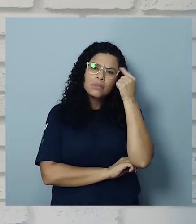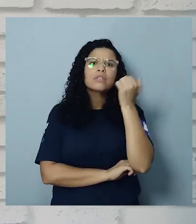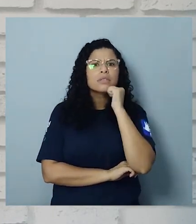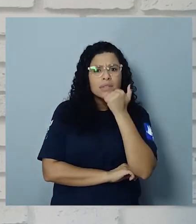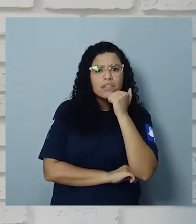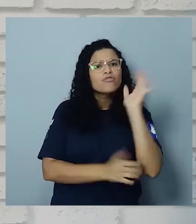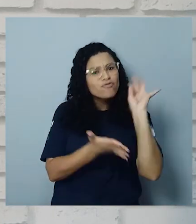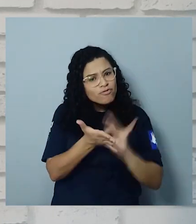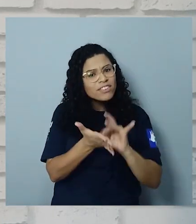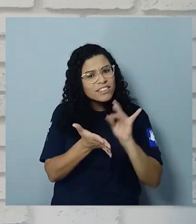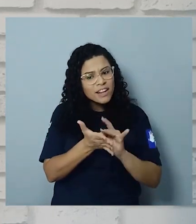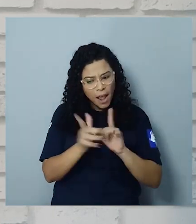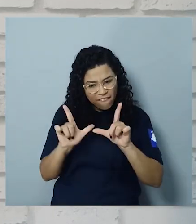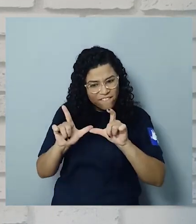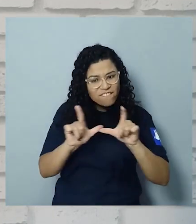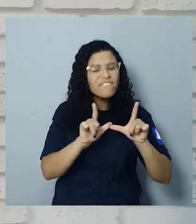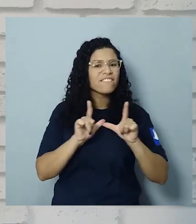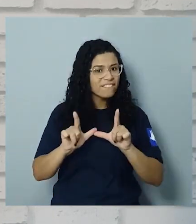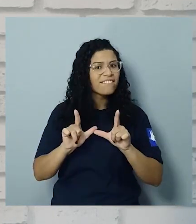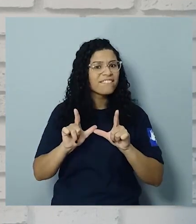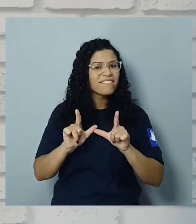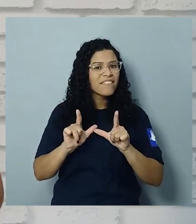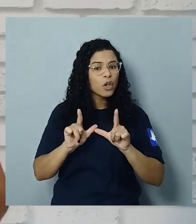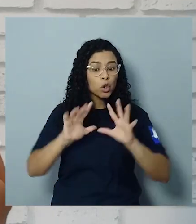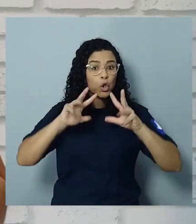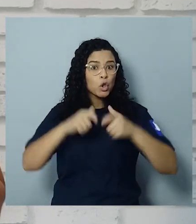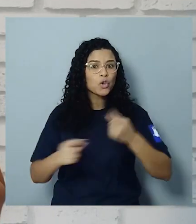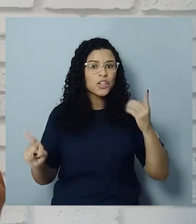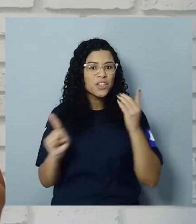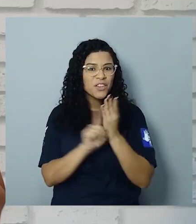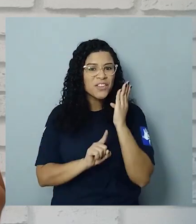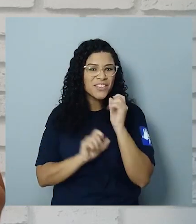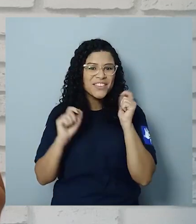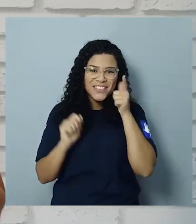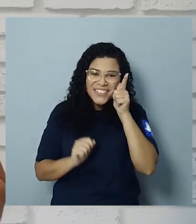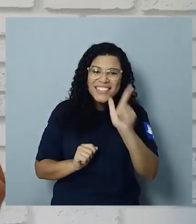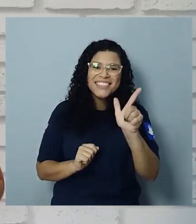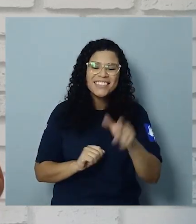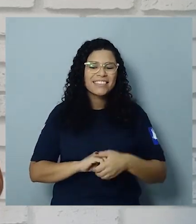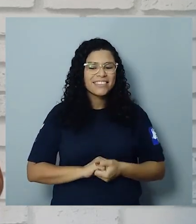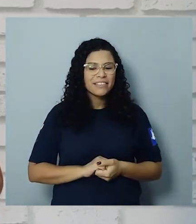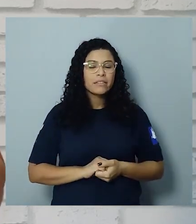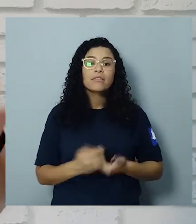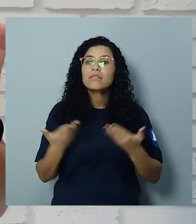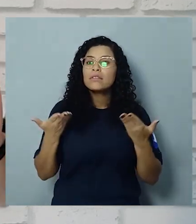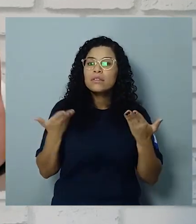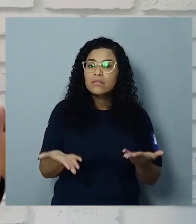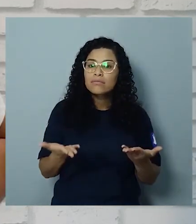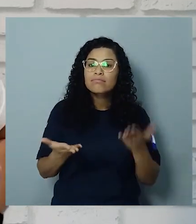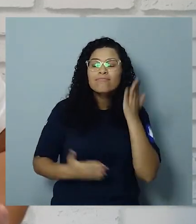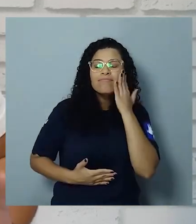pensando cientista que cientista registra as suas descobertas já sei